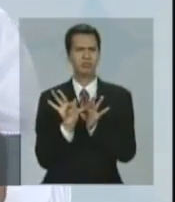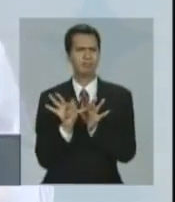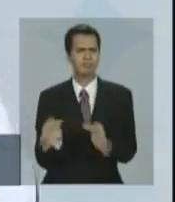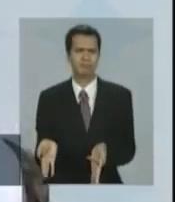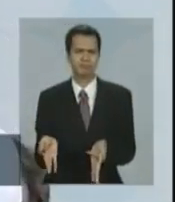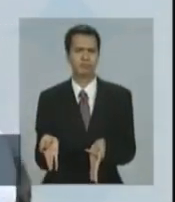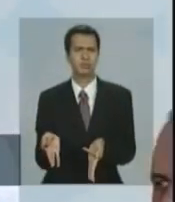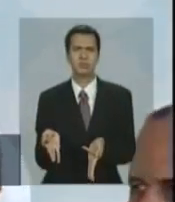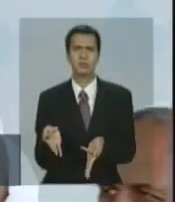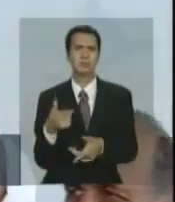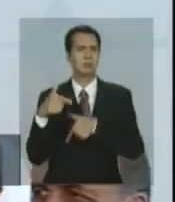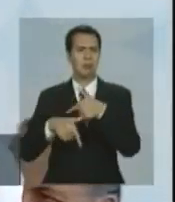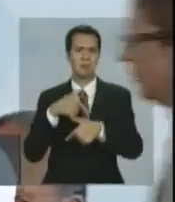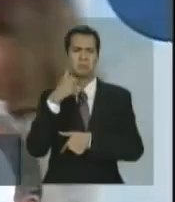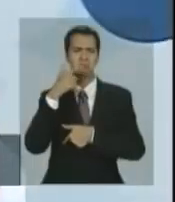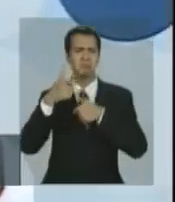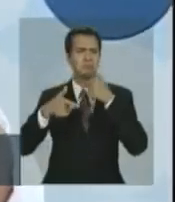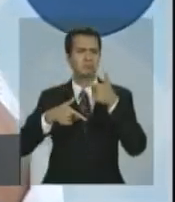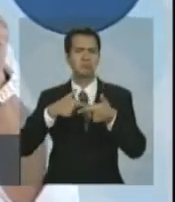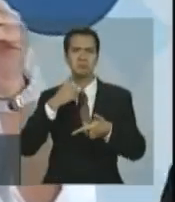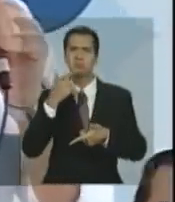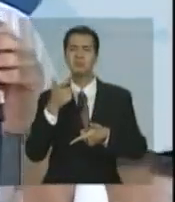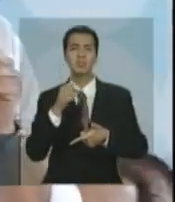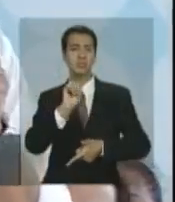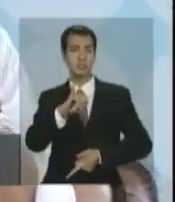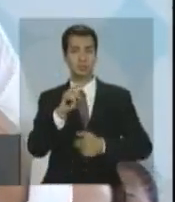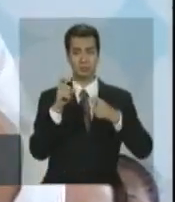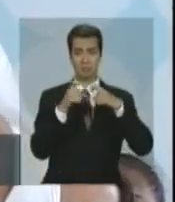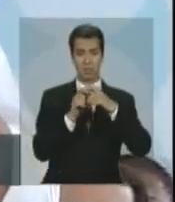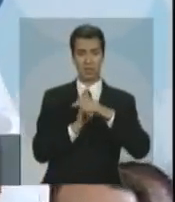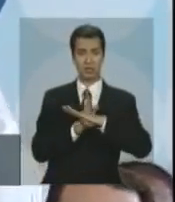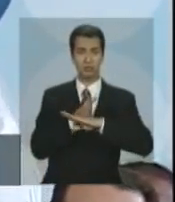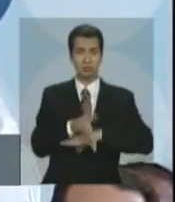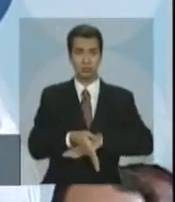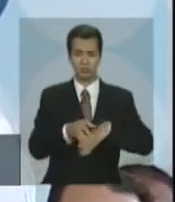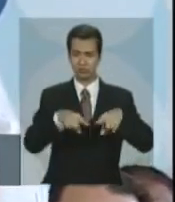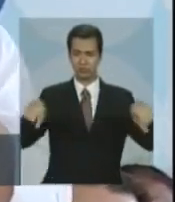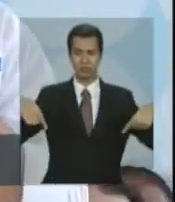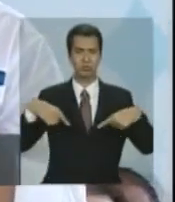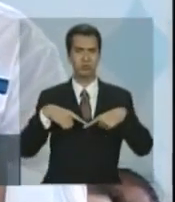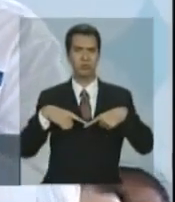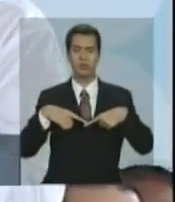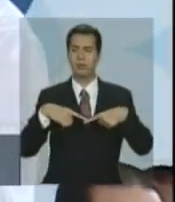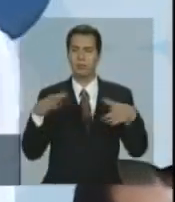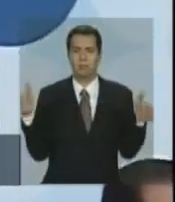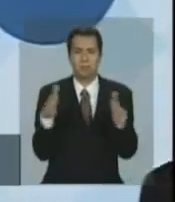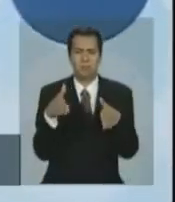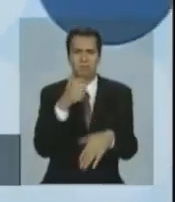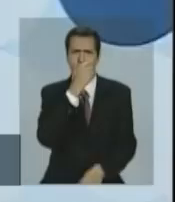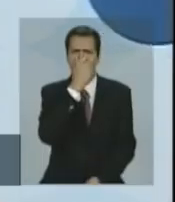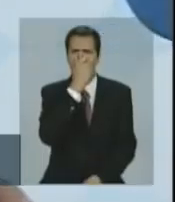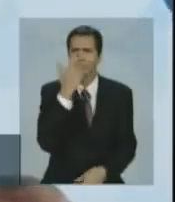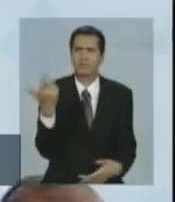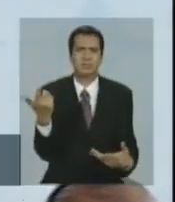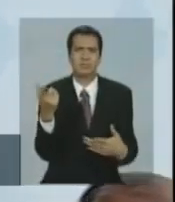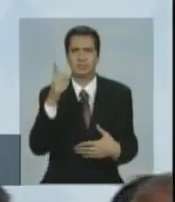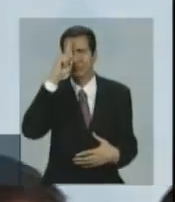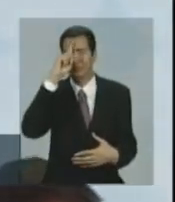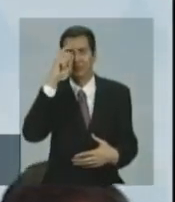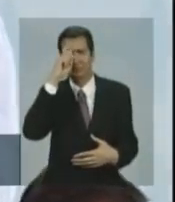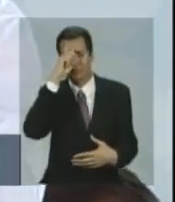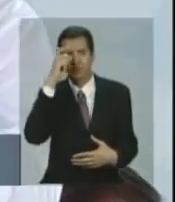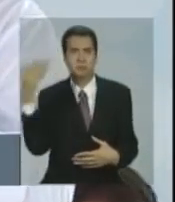tão sem condições de trabalho, que se entra um médico, não cabia um enfermeiro. Se entra um enfermeiro, o agente